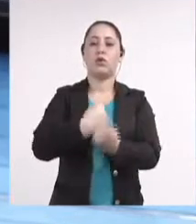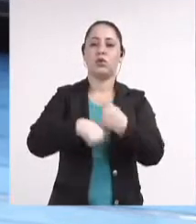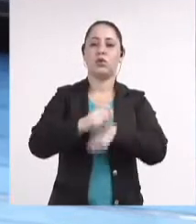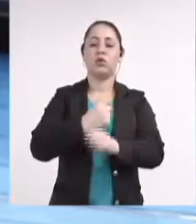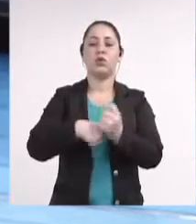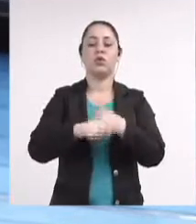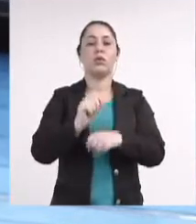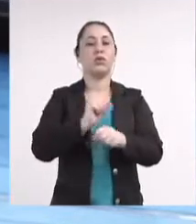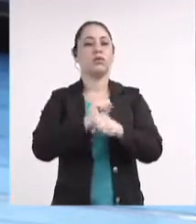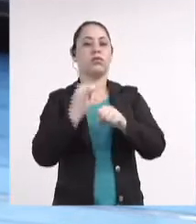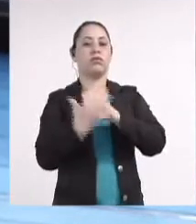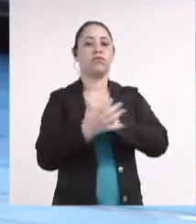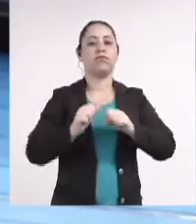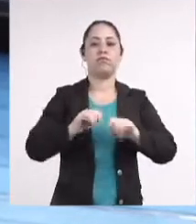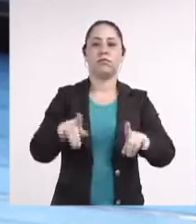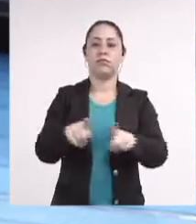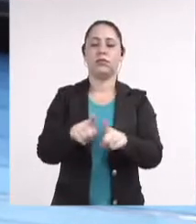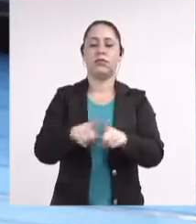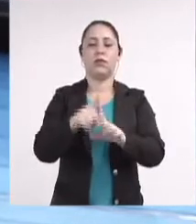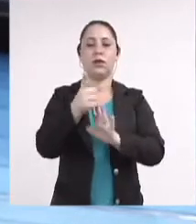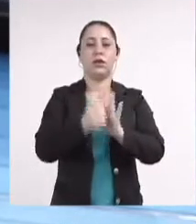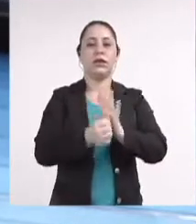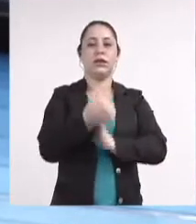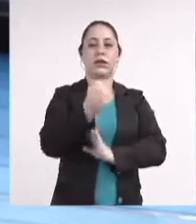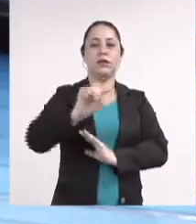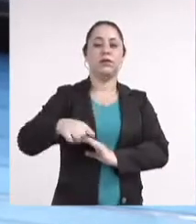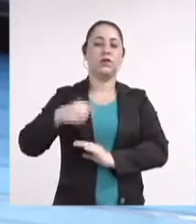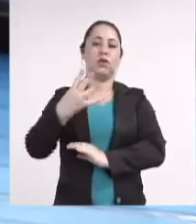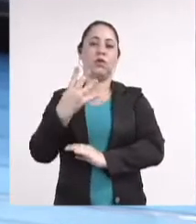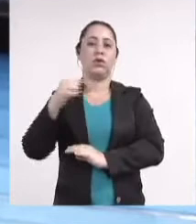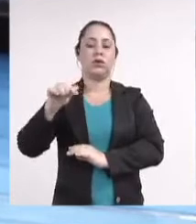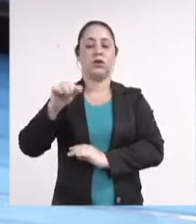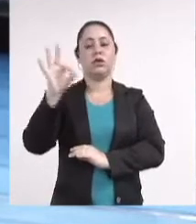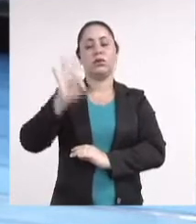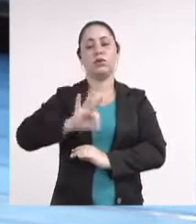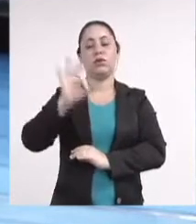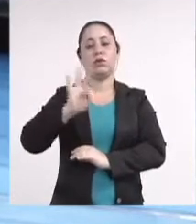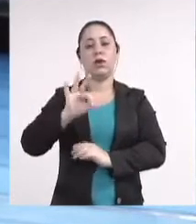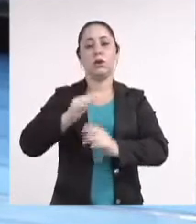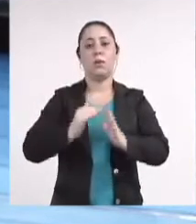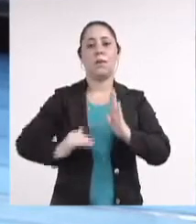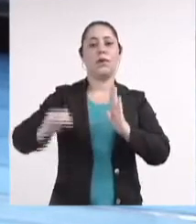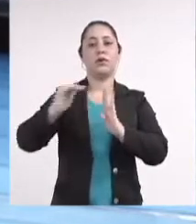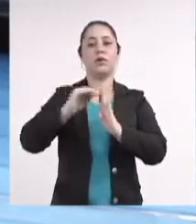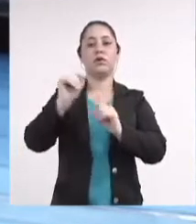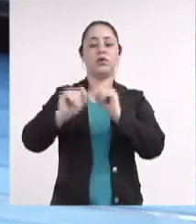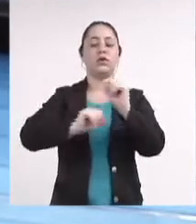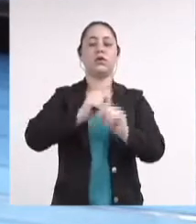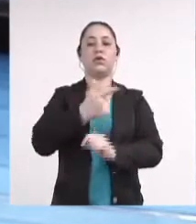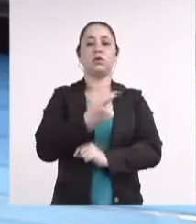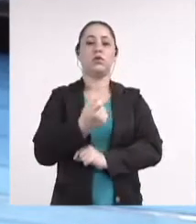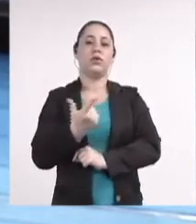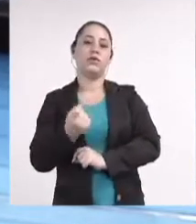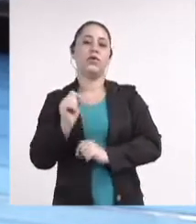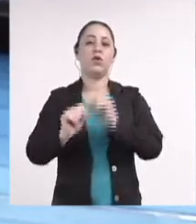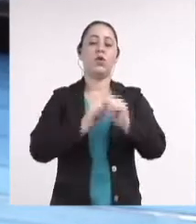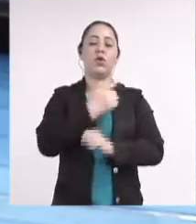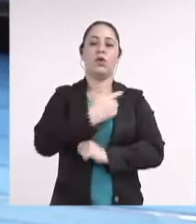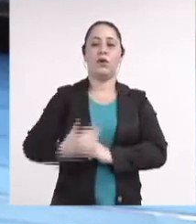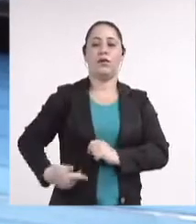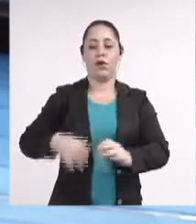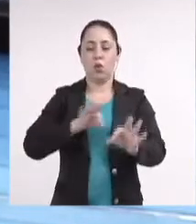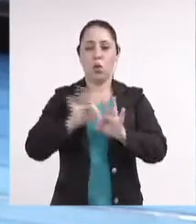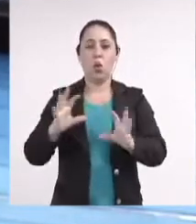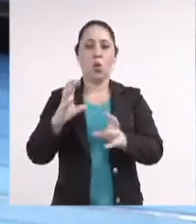deste orçamento, ainda assim 6,47% maior que 2020. É o cálculo aí que o governo faz